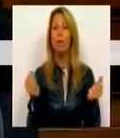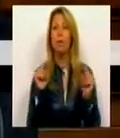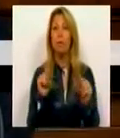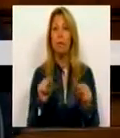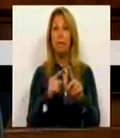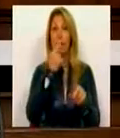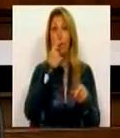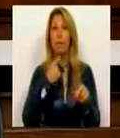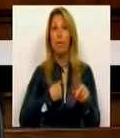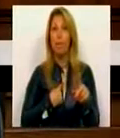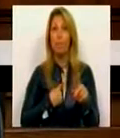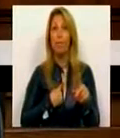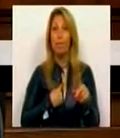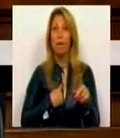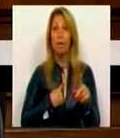hiatos